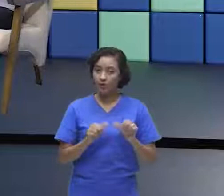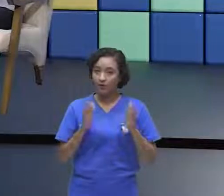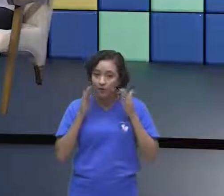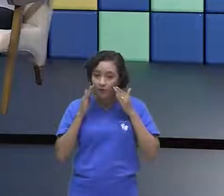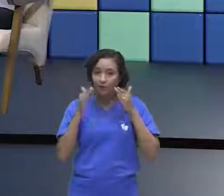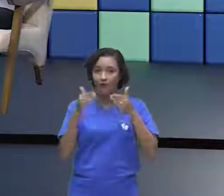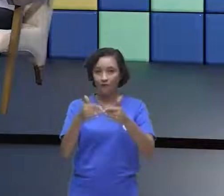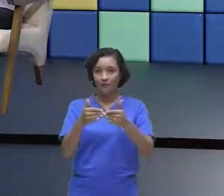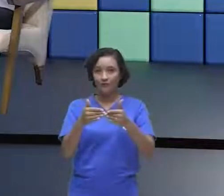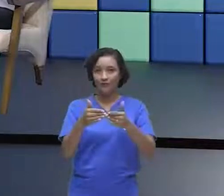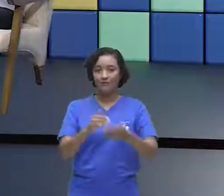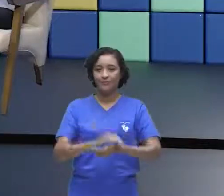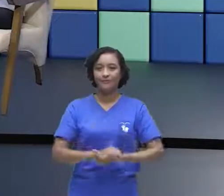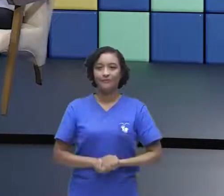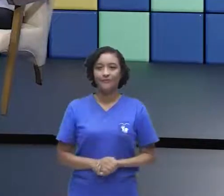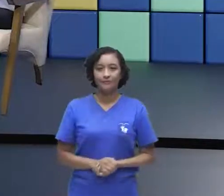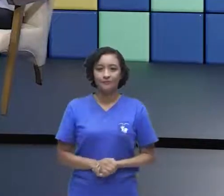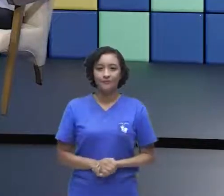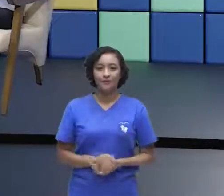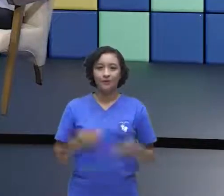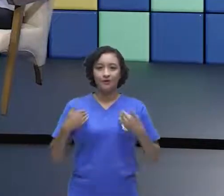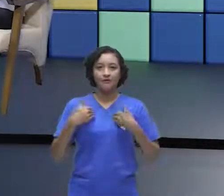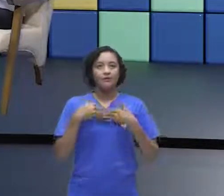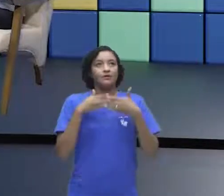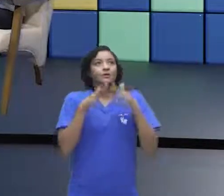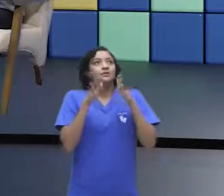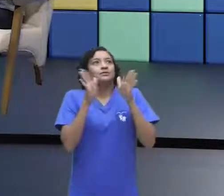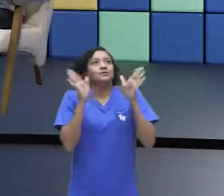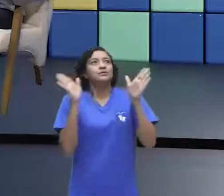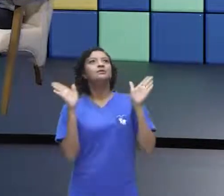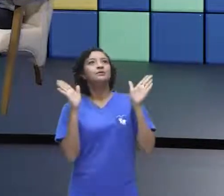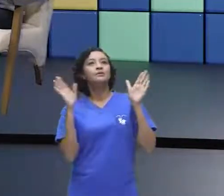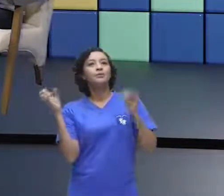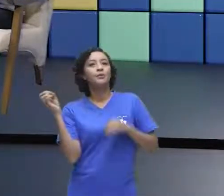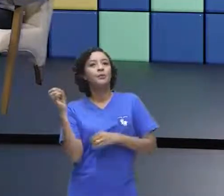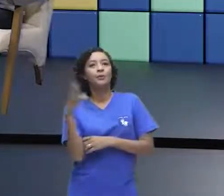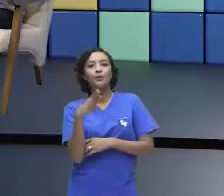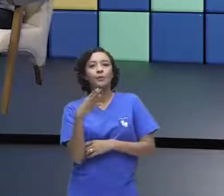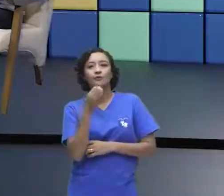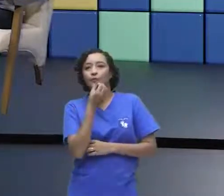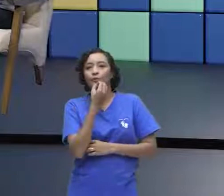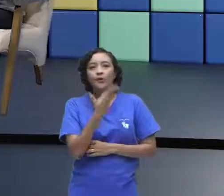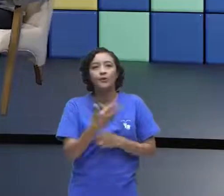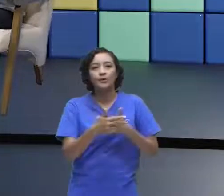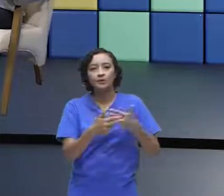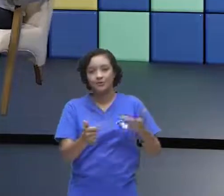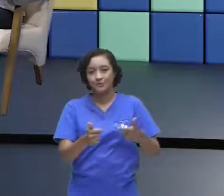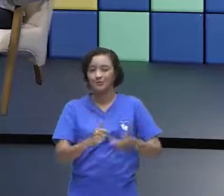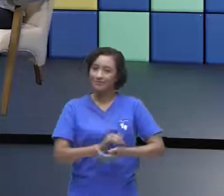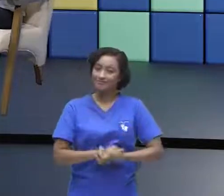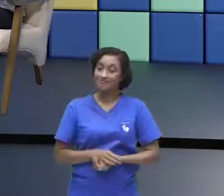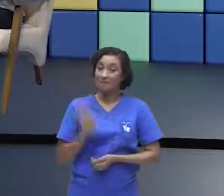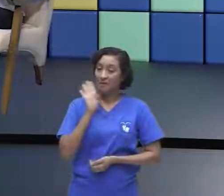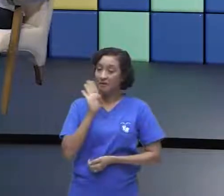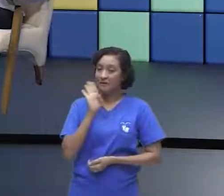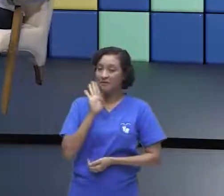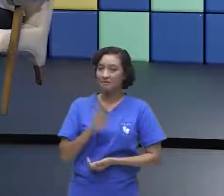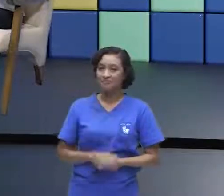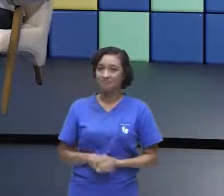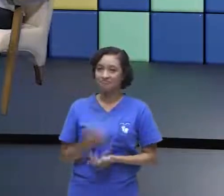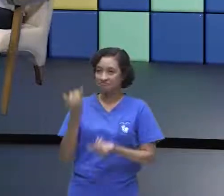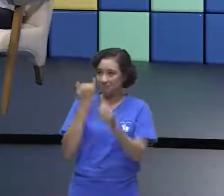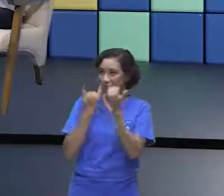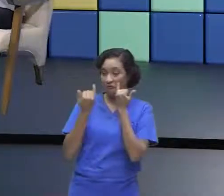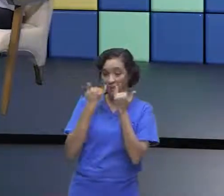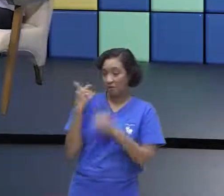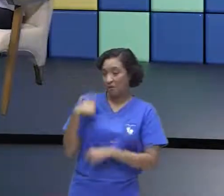você abrir seu humor, assim, né? Você se abre para o novo, você se abre para as coisas boas da vida. Que legal, não sabia. E toda vez que agora eu